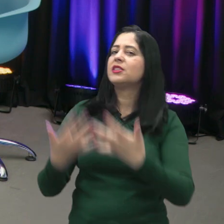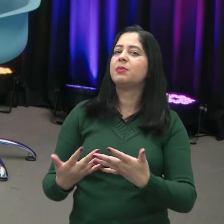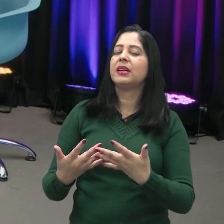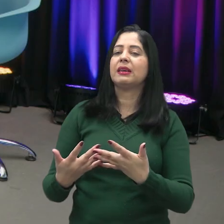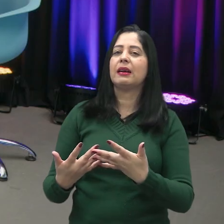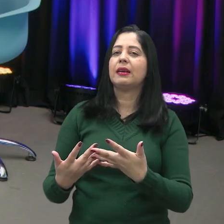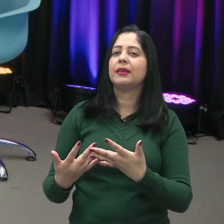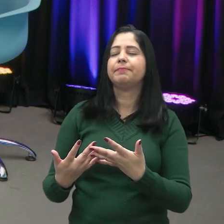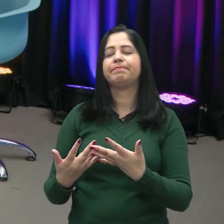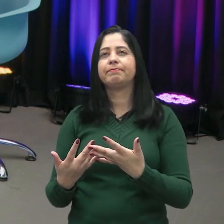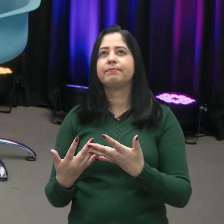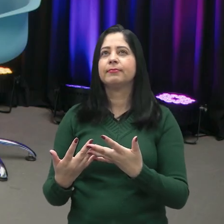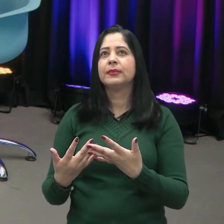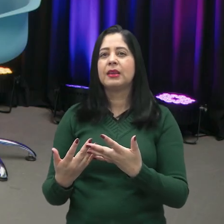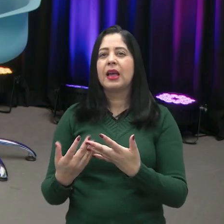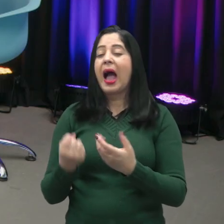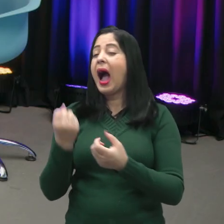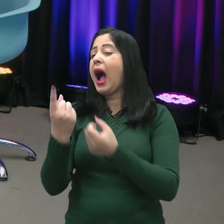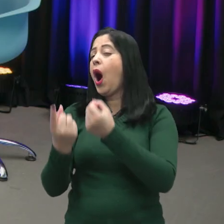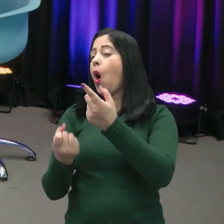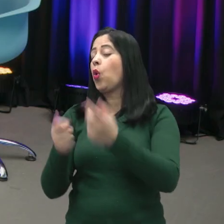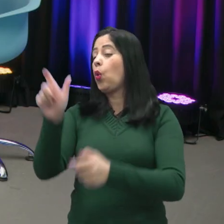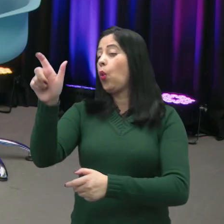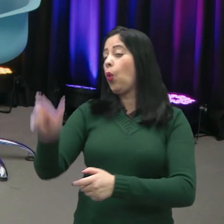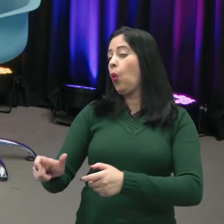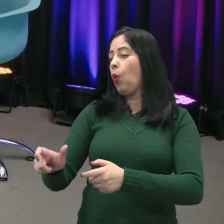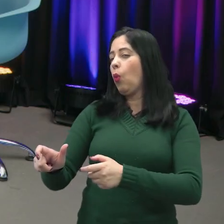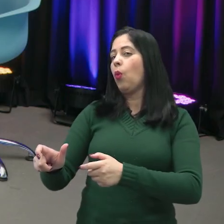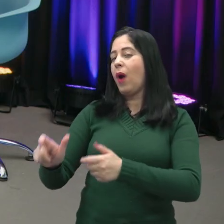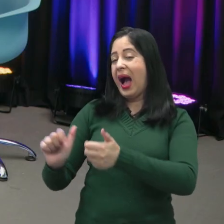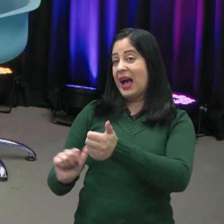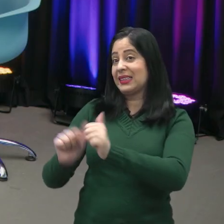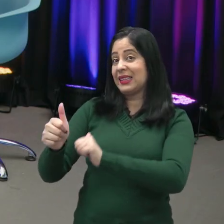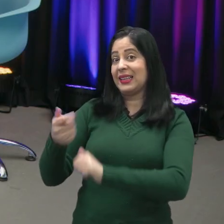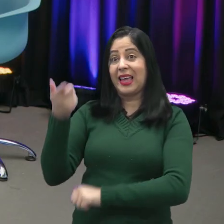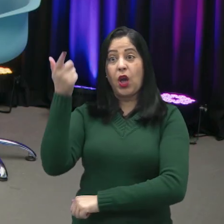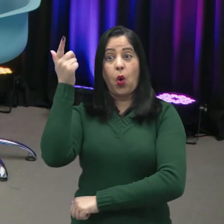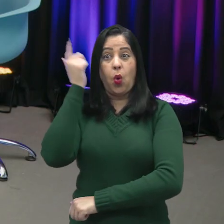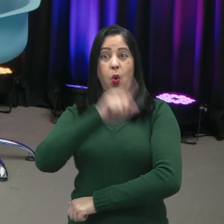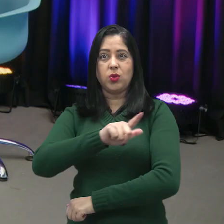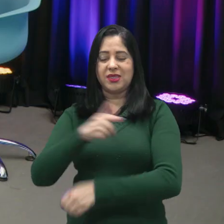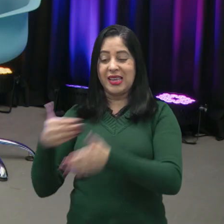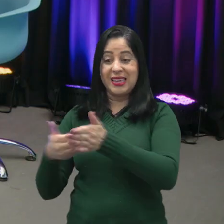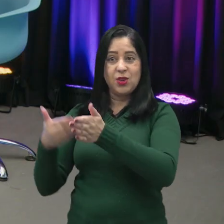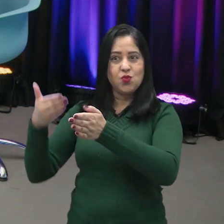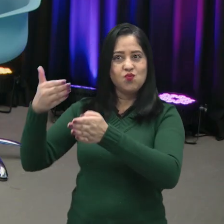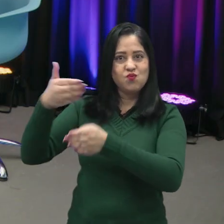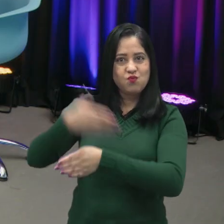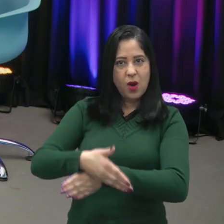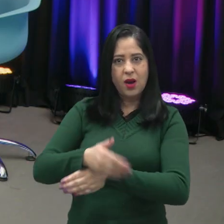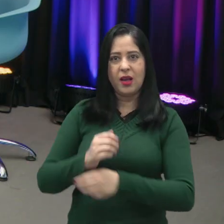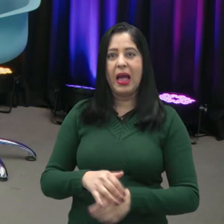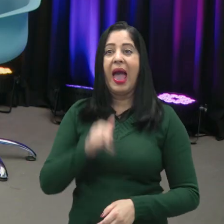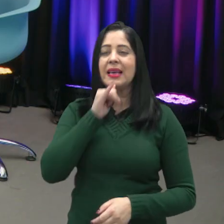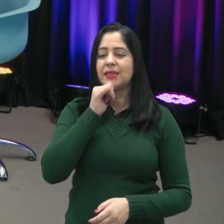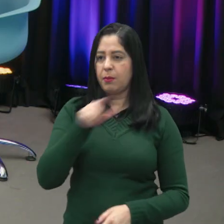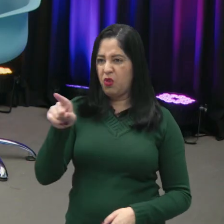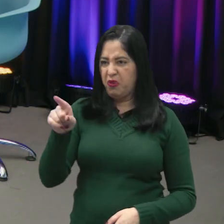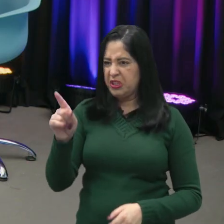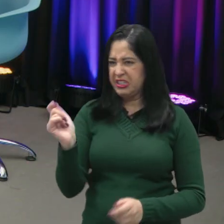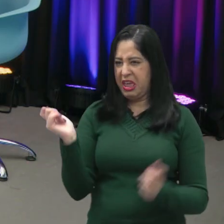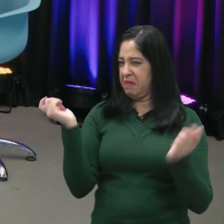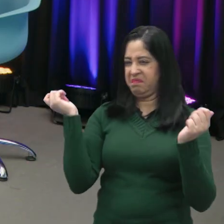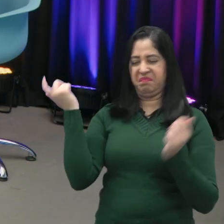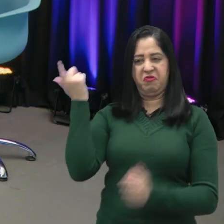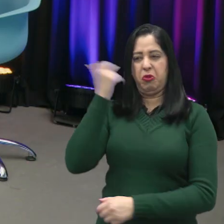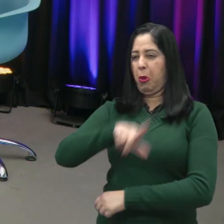de algum atleta que conseguiu superar várias situações, muitas vezes, que colocava ele assim, você não vai